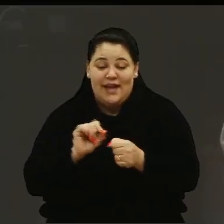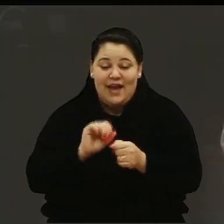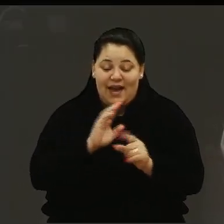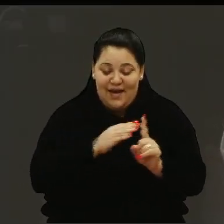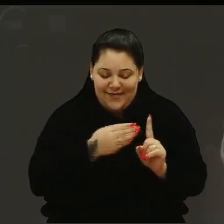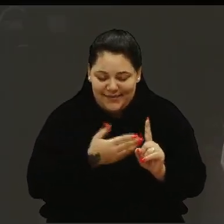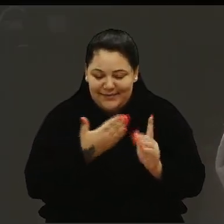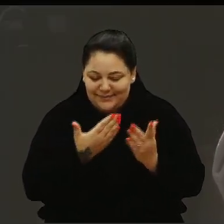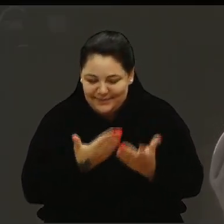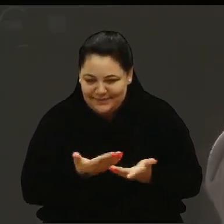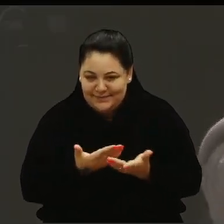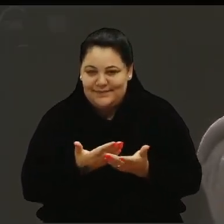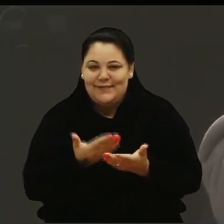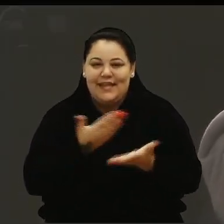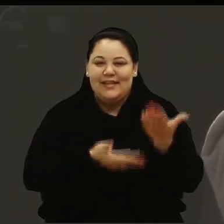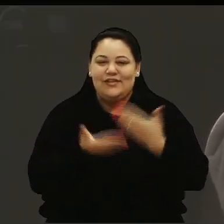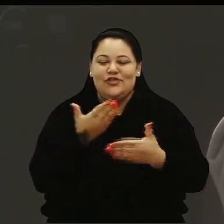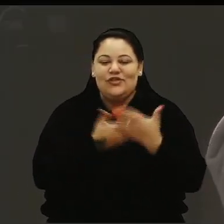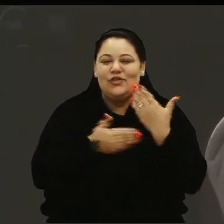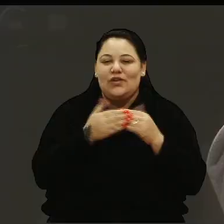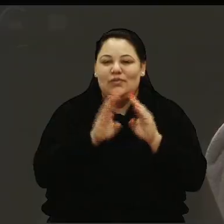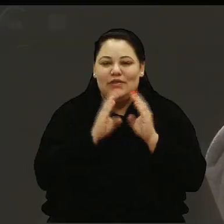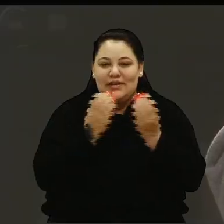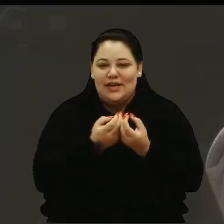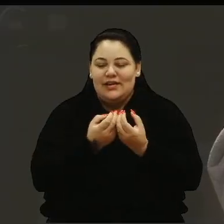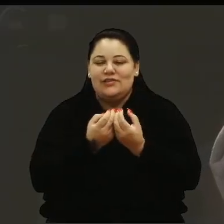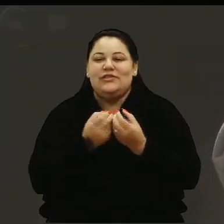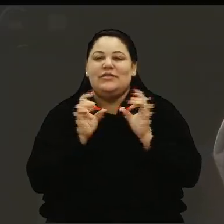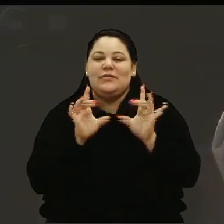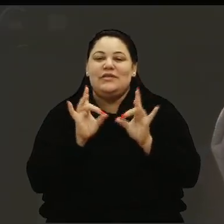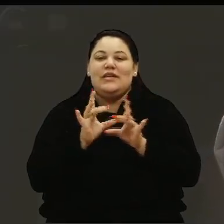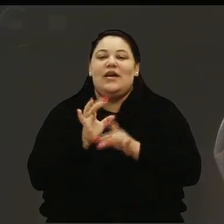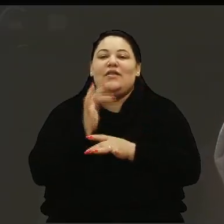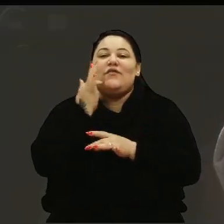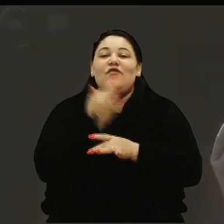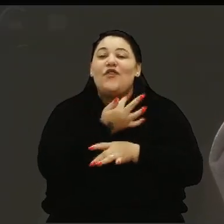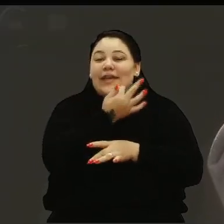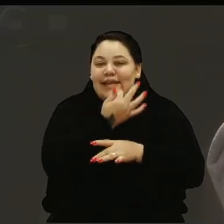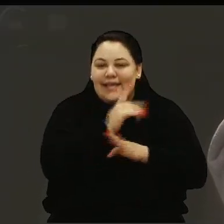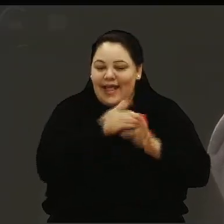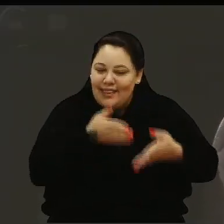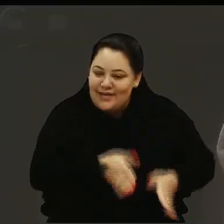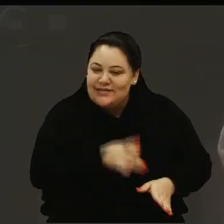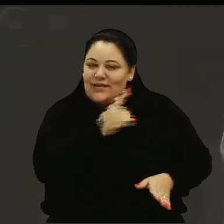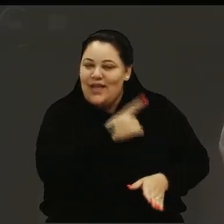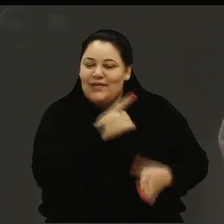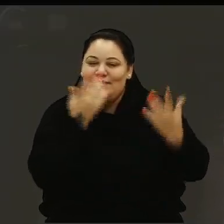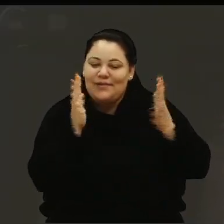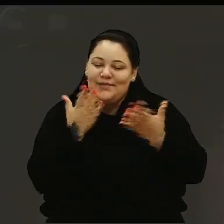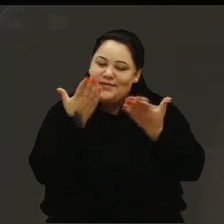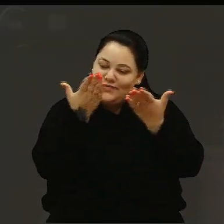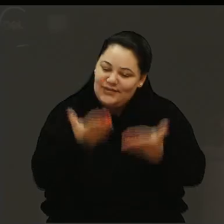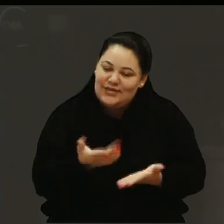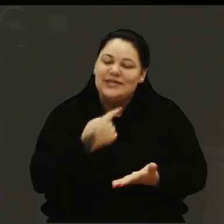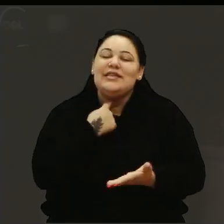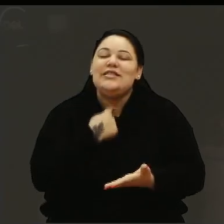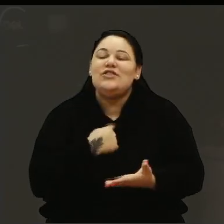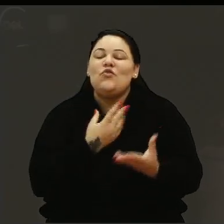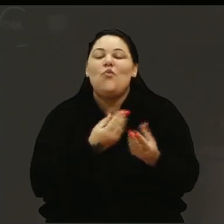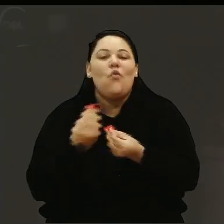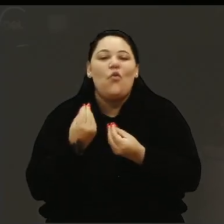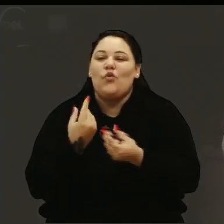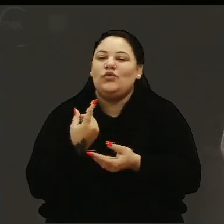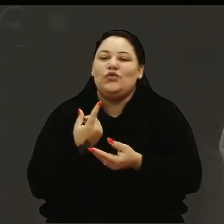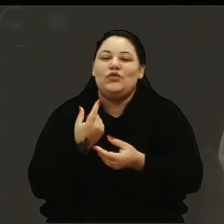orgulha toda a comunidade de caxiense, em especial a da Forqueta, de onde ela é originária. Então, parabéns a ti, Denise. Desejo muitos anos à frente